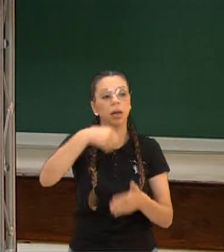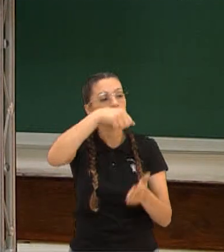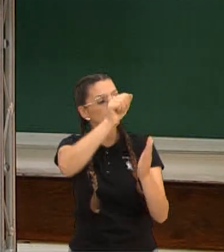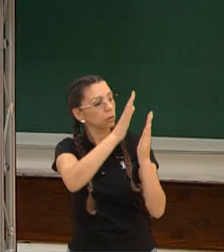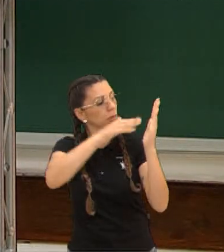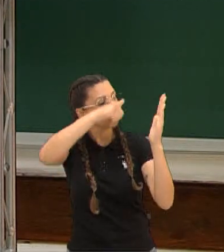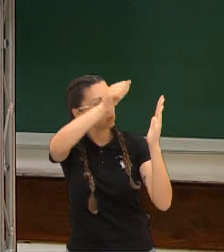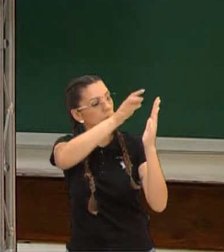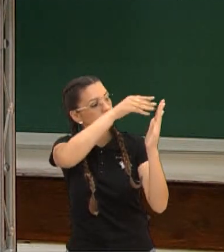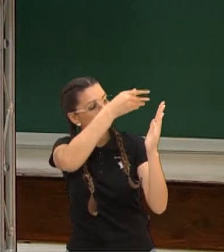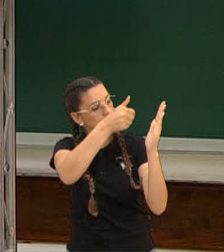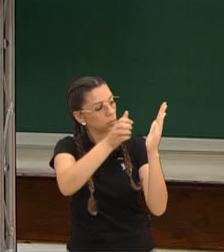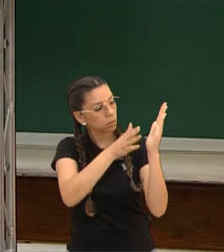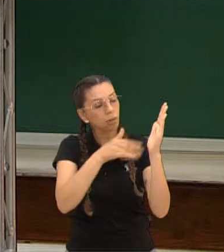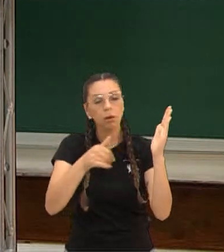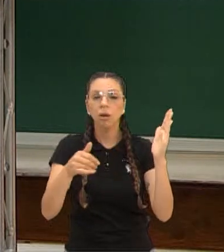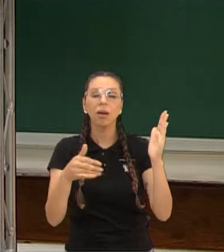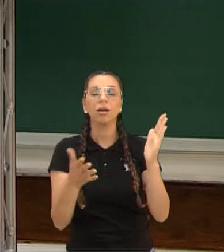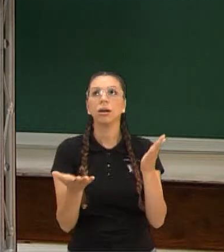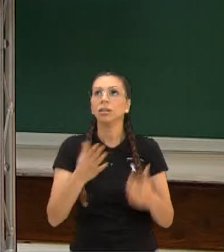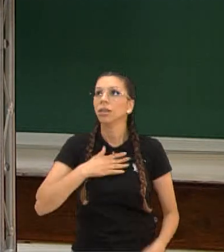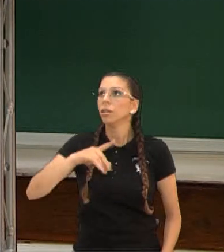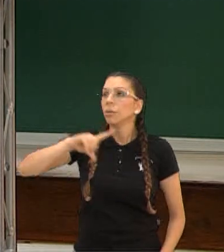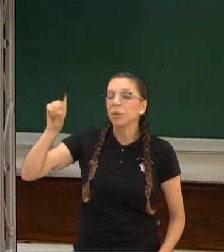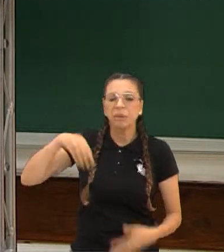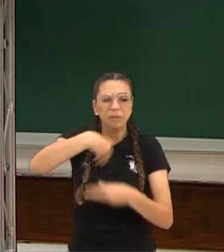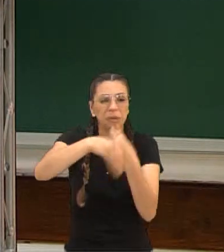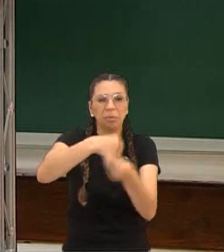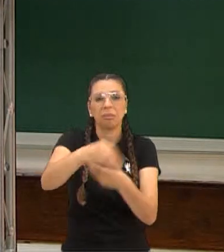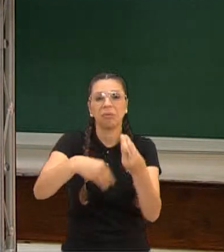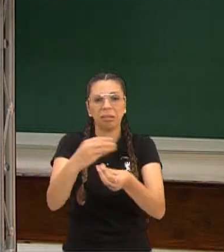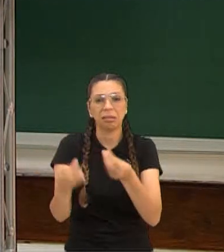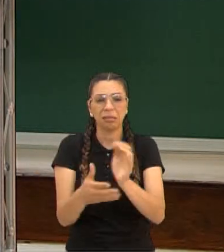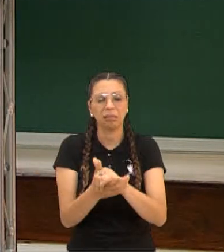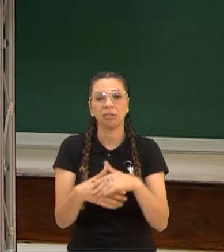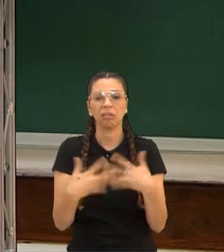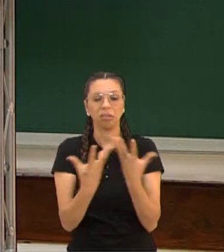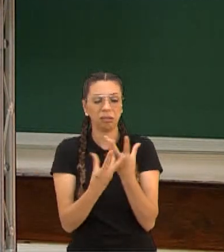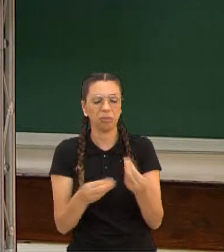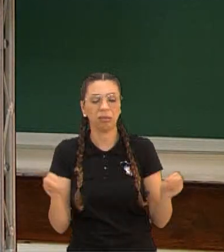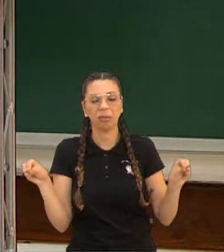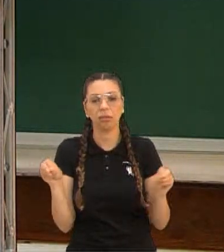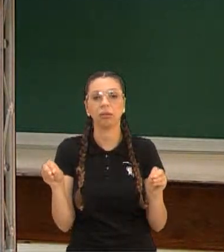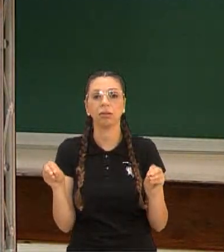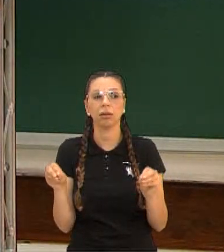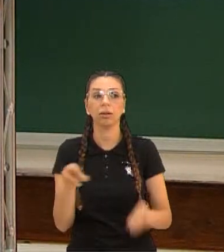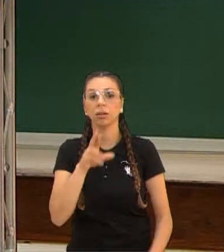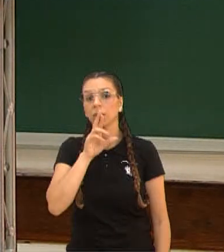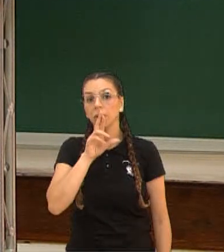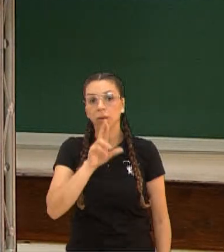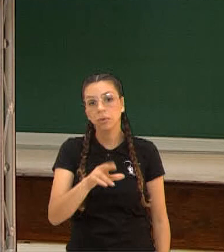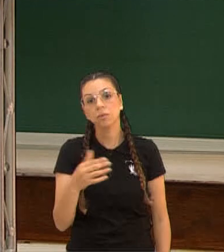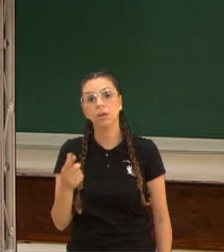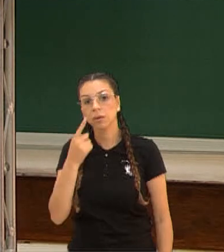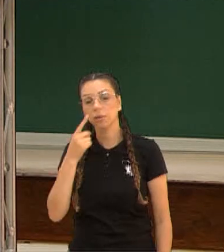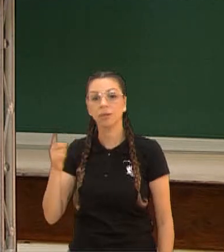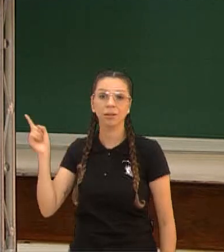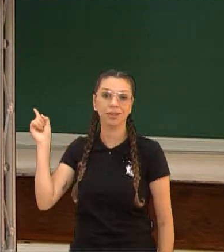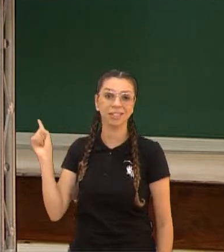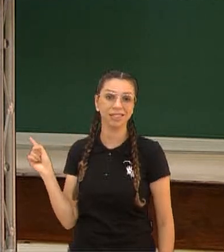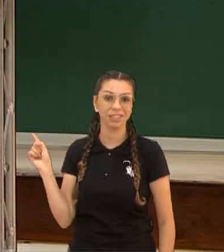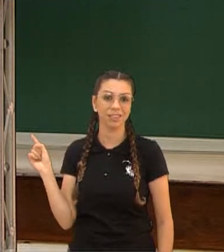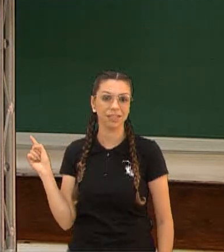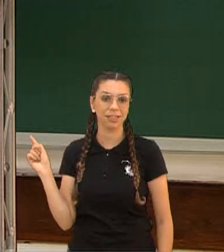na tela, eles ficam, meu Deus do céu, vai borrar toda a minha tinta, está virando uma borração. E o resultado é isso que a gente viu aqui, né,